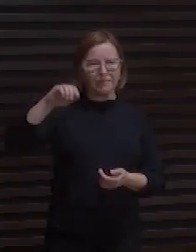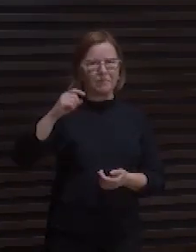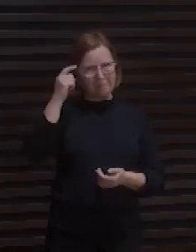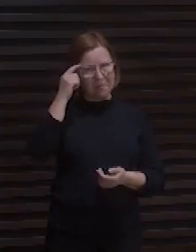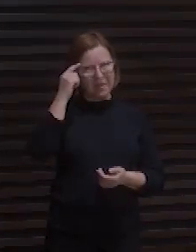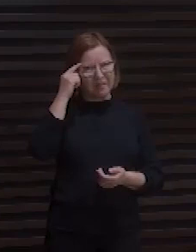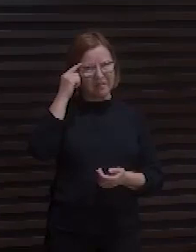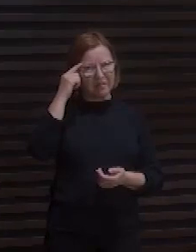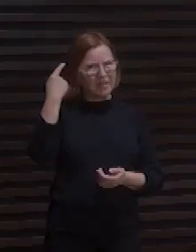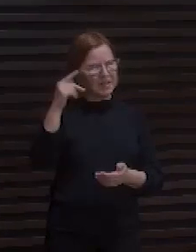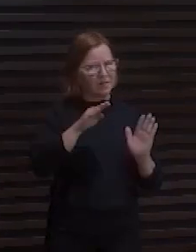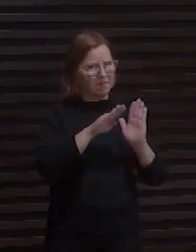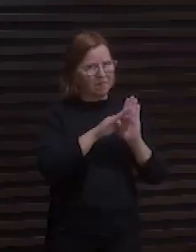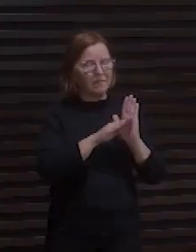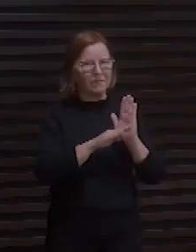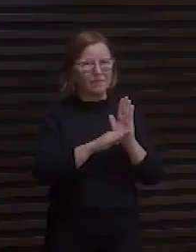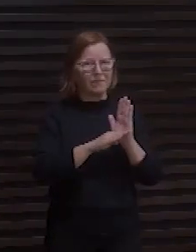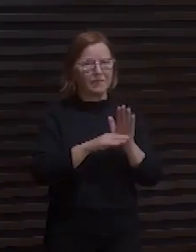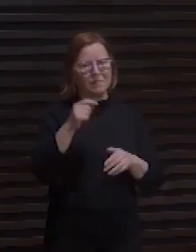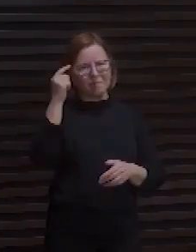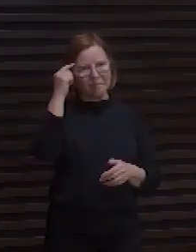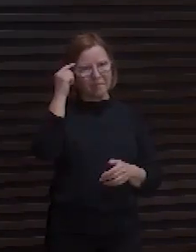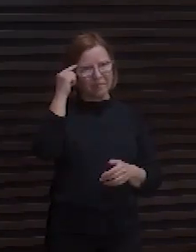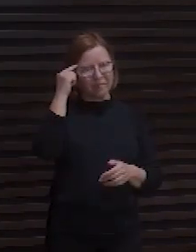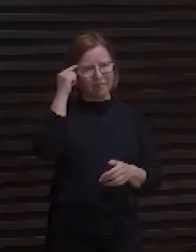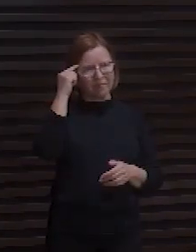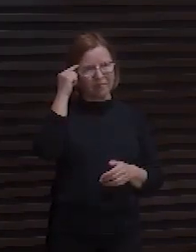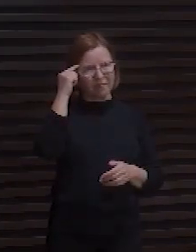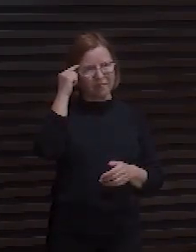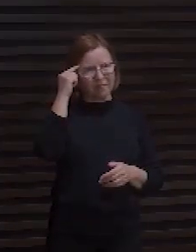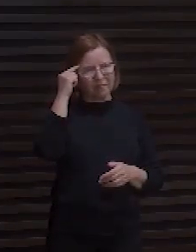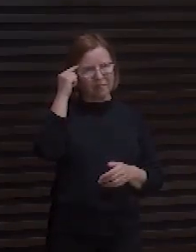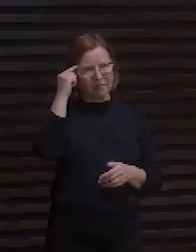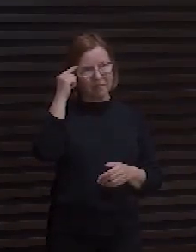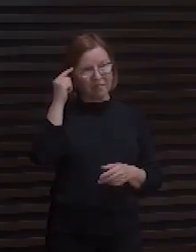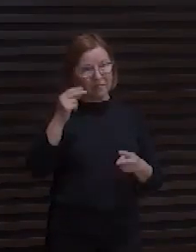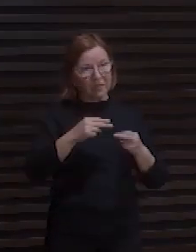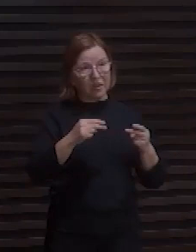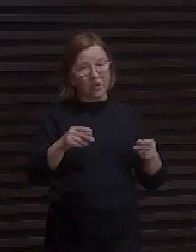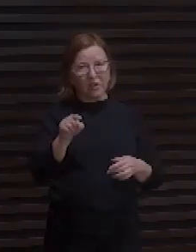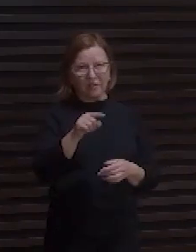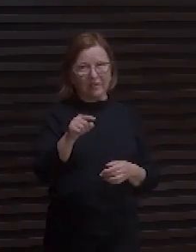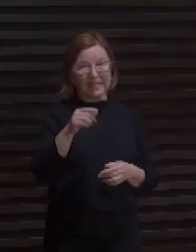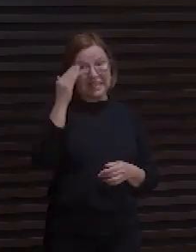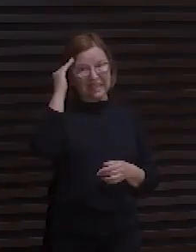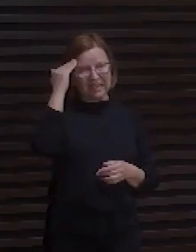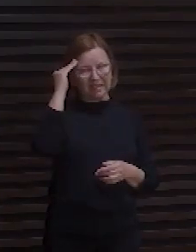Pense nos seus projetos, pense naquilo que você